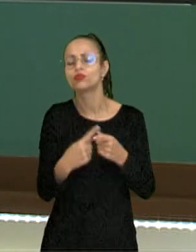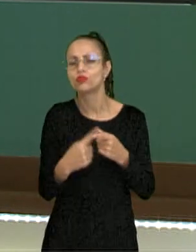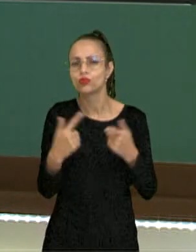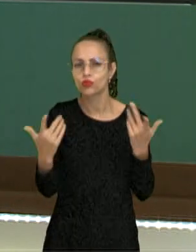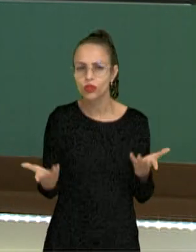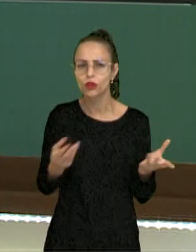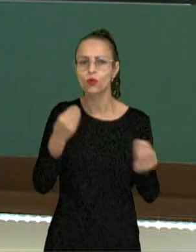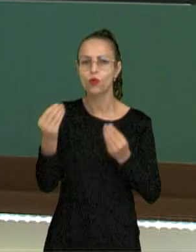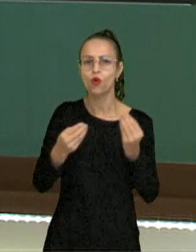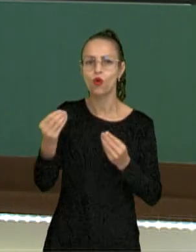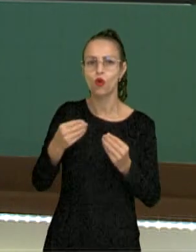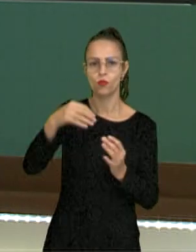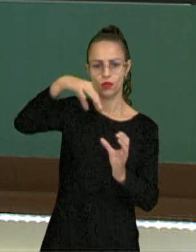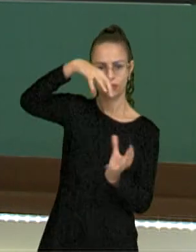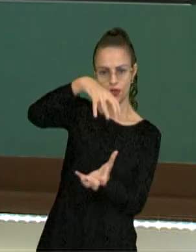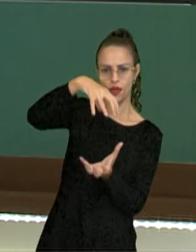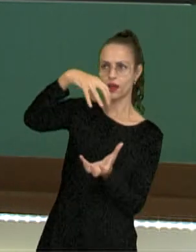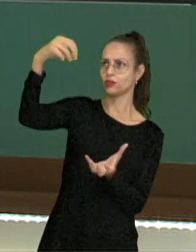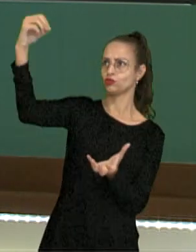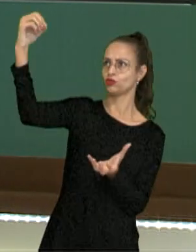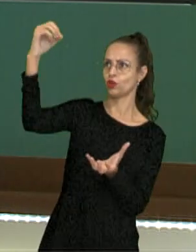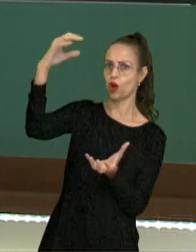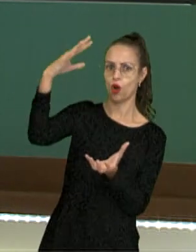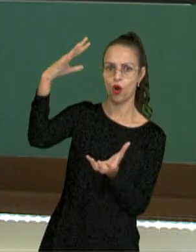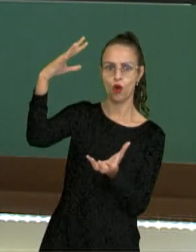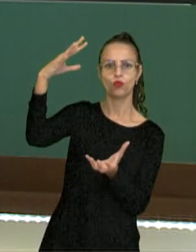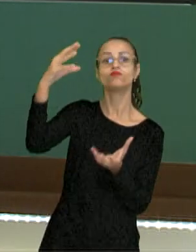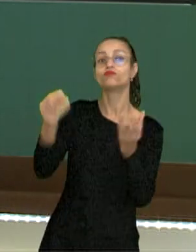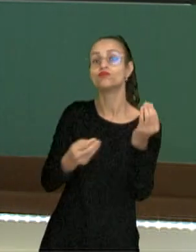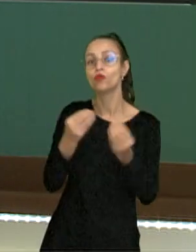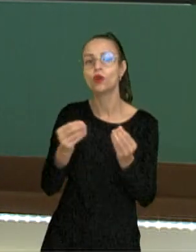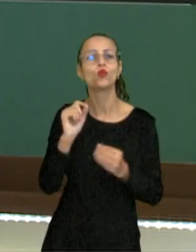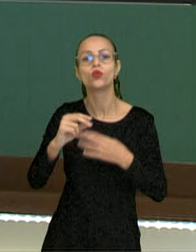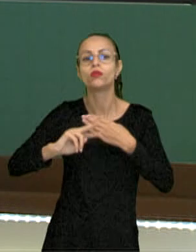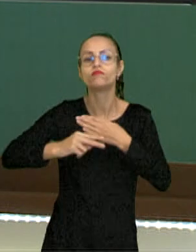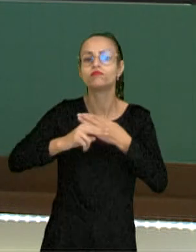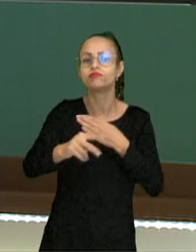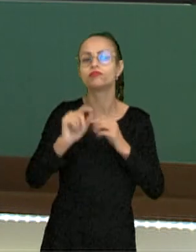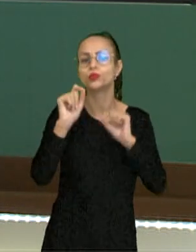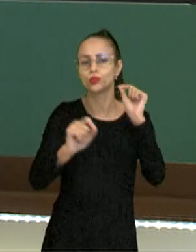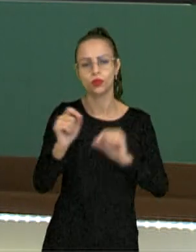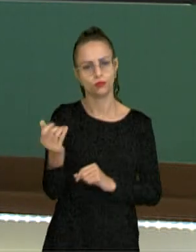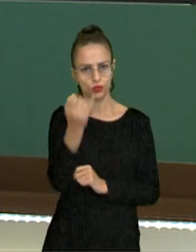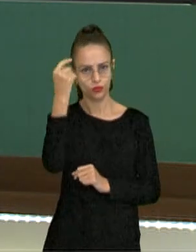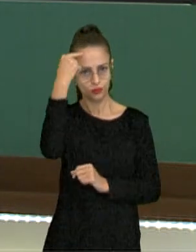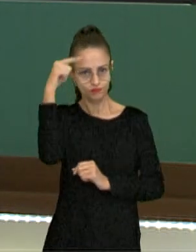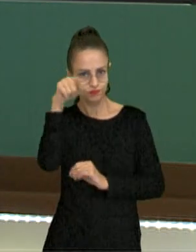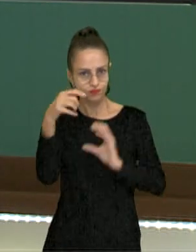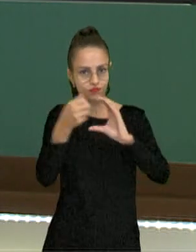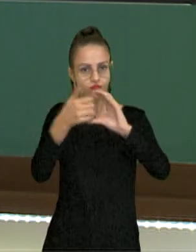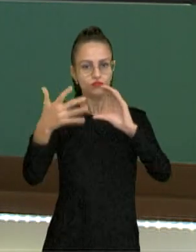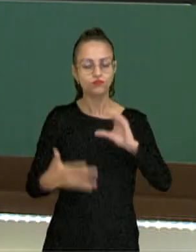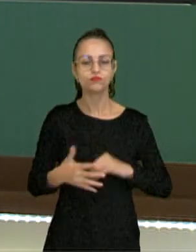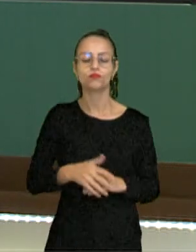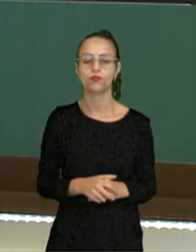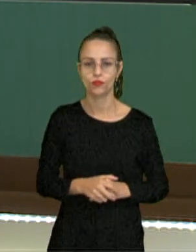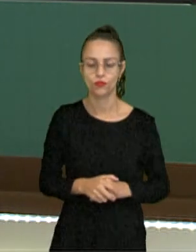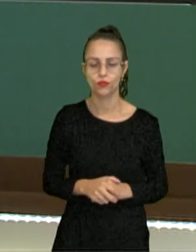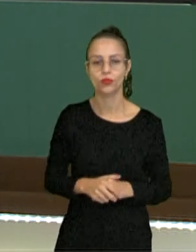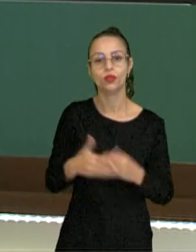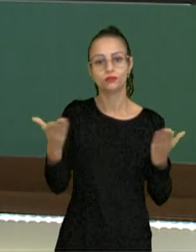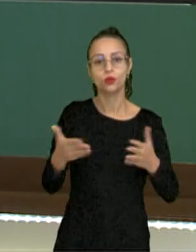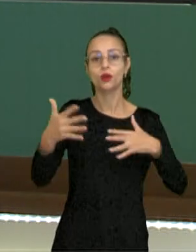com que o Sol aquece o nosso planeta? Então é importante a gente pensar nessas características. E falando do movimento